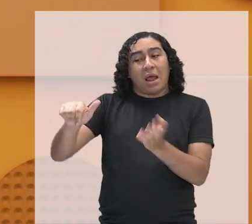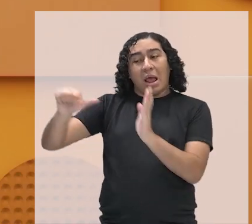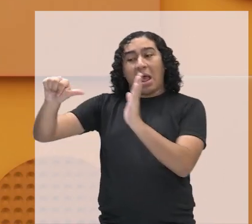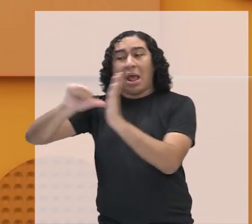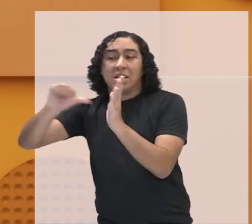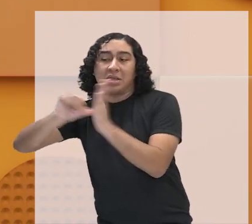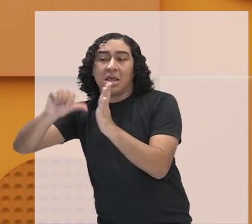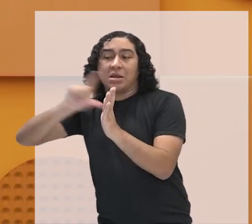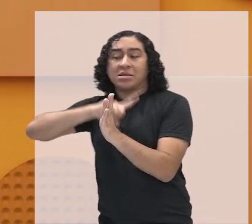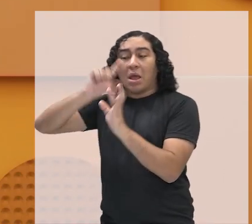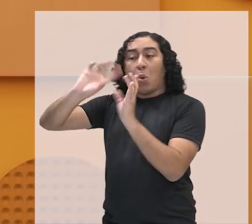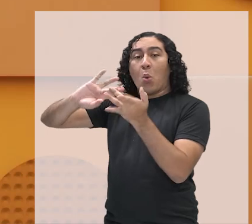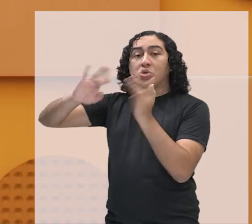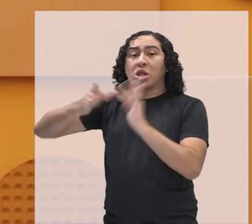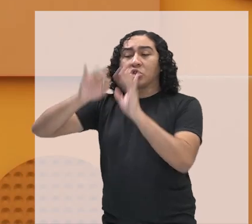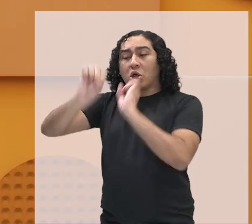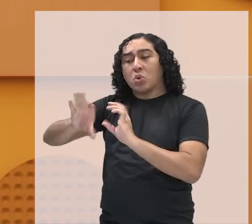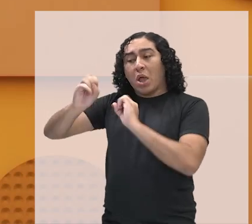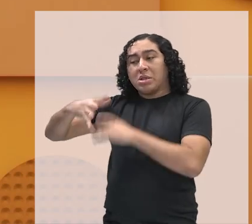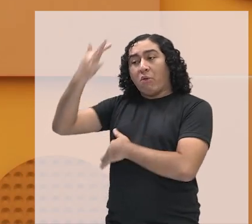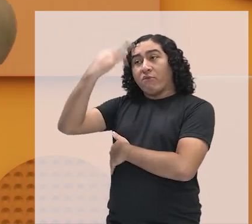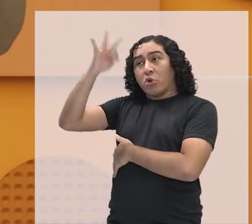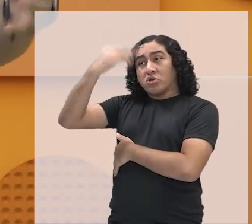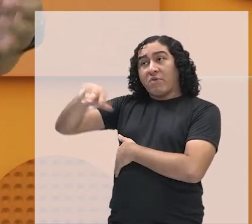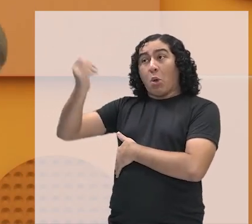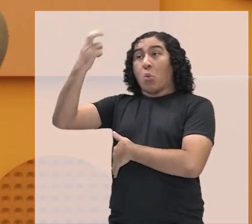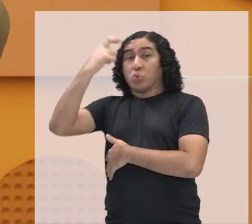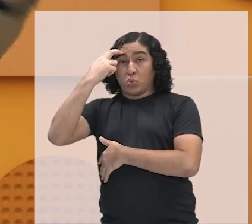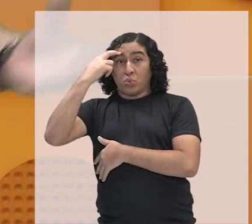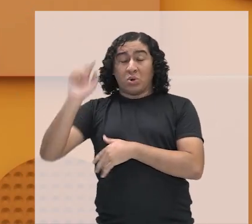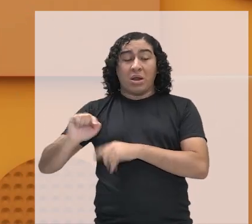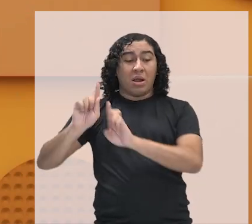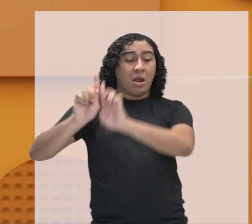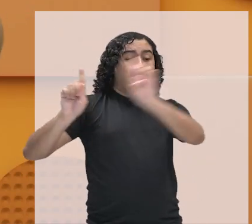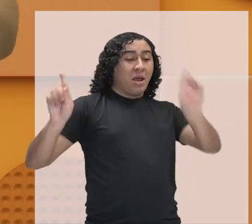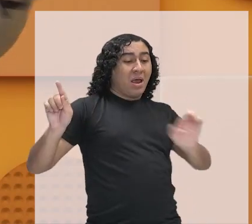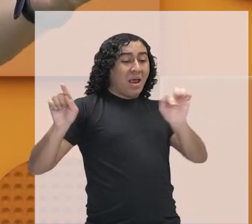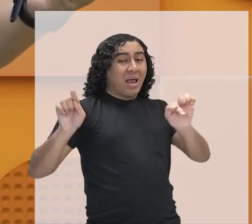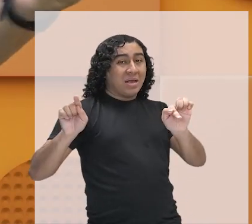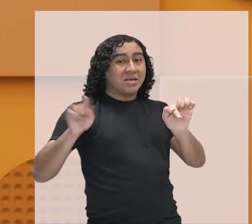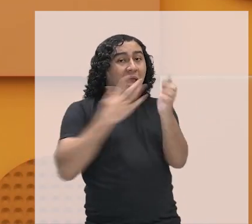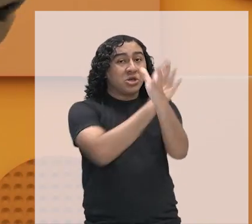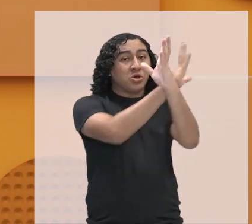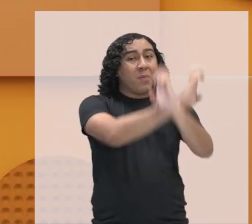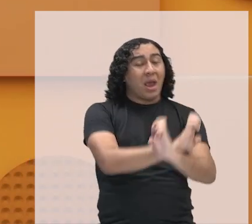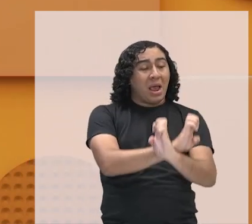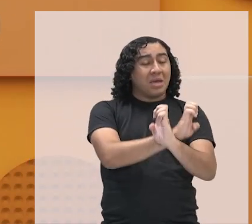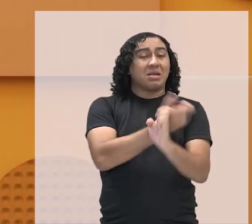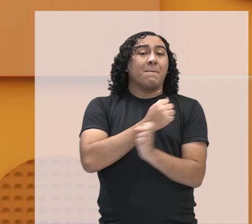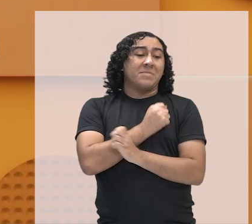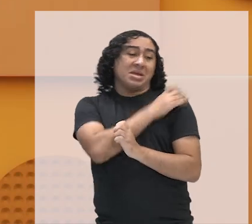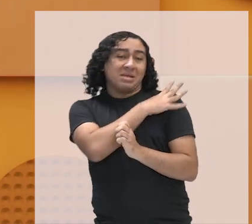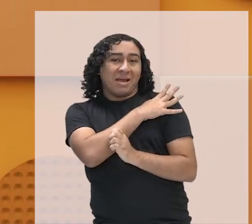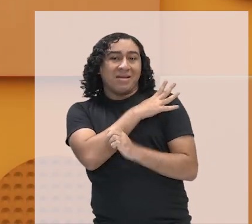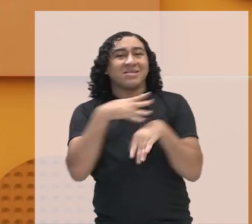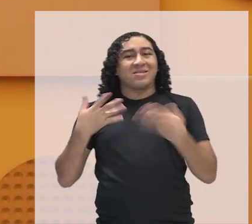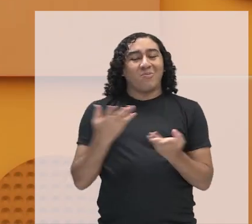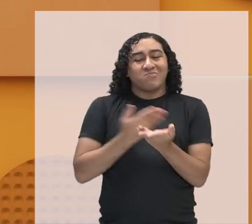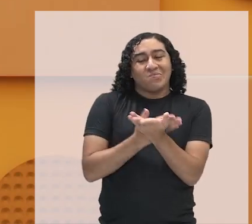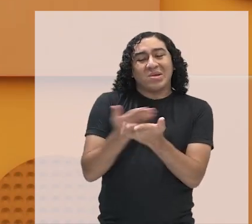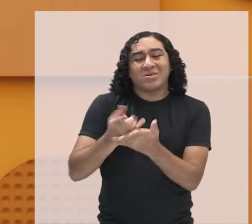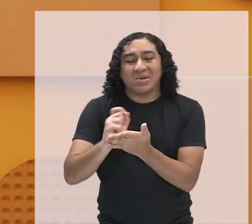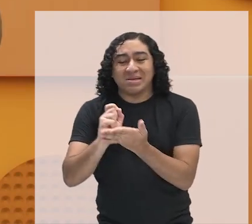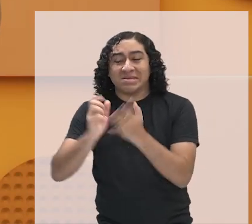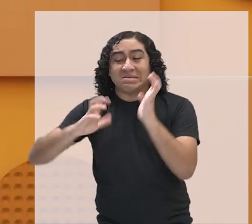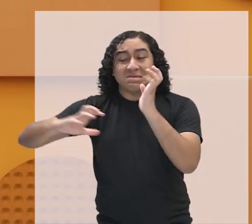à educação, à filosofia, à parte cultural, e Esparta militar. Chega um momento que essas duas cidades-estados elas vão